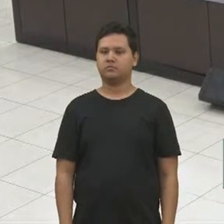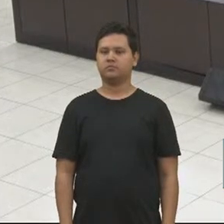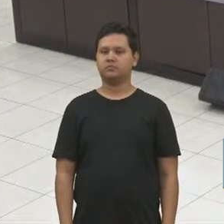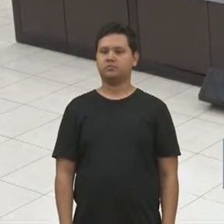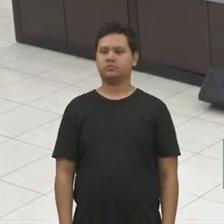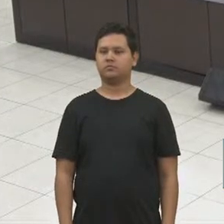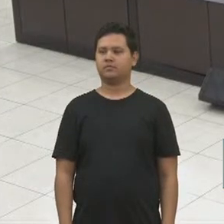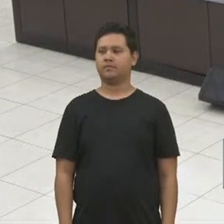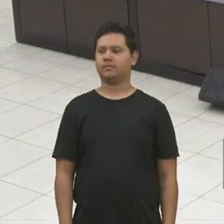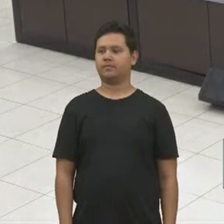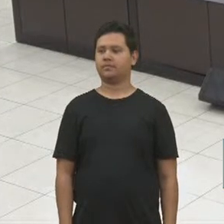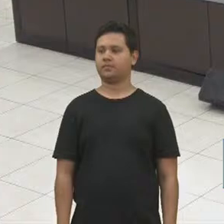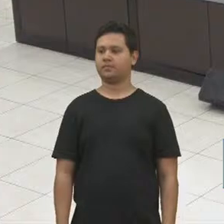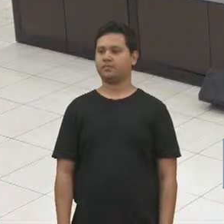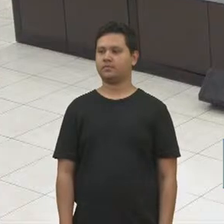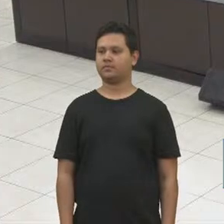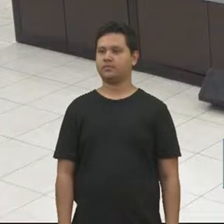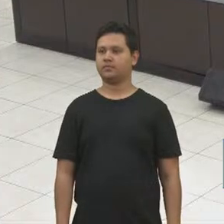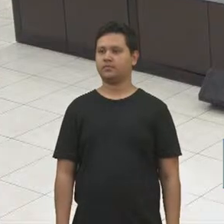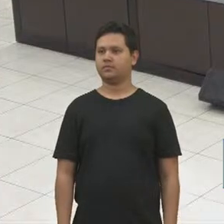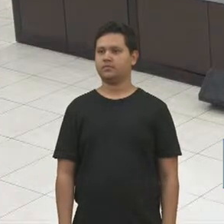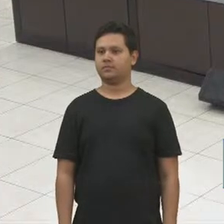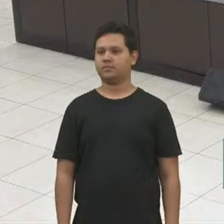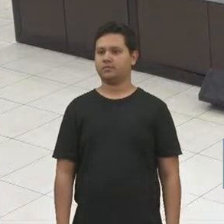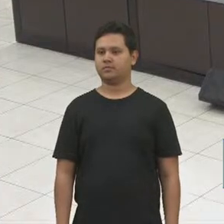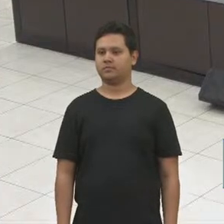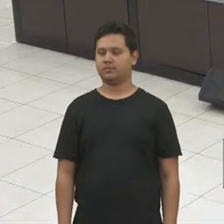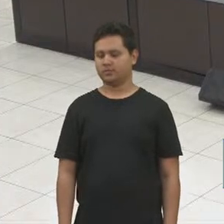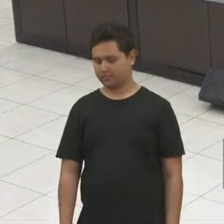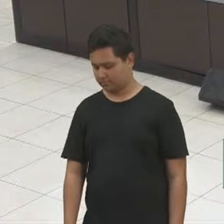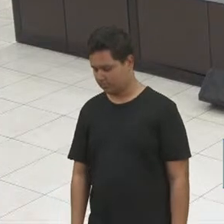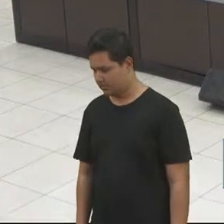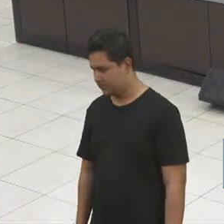É uma exigência de investimento.